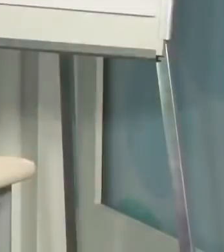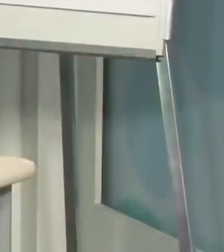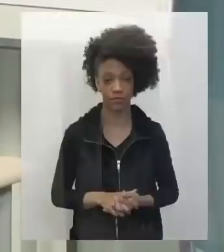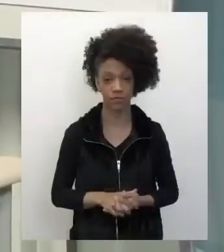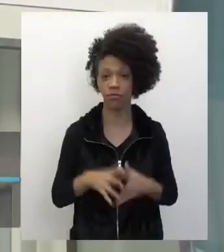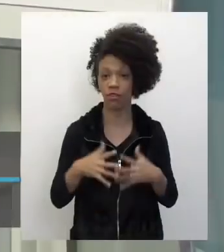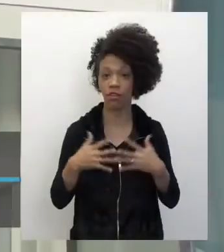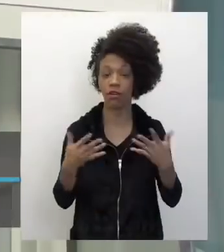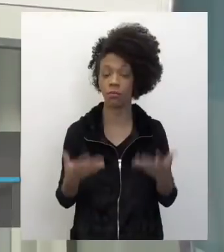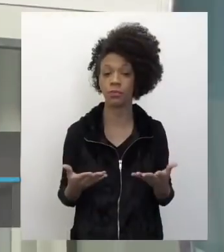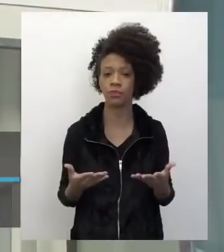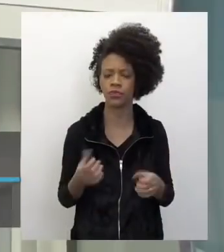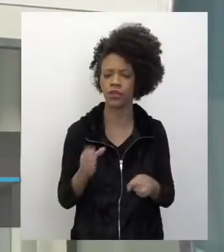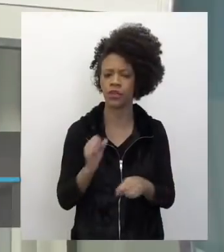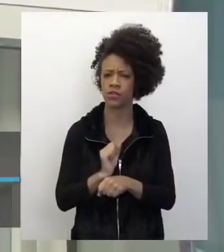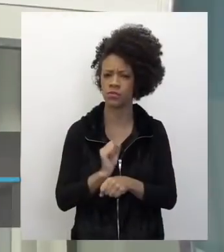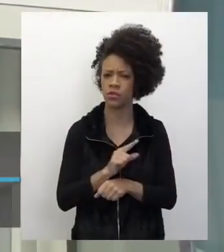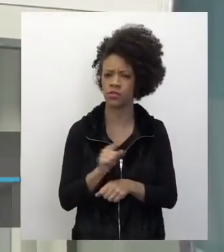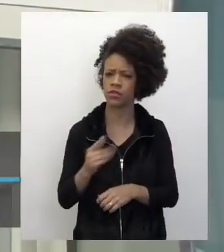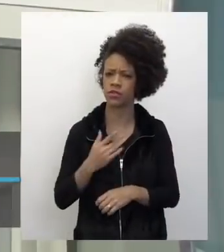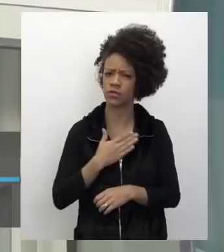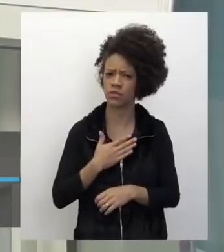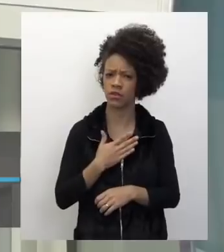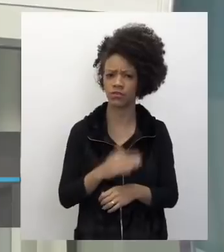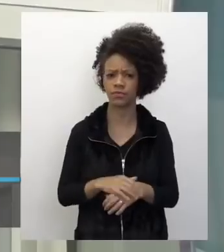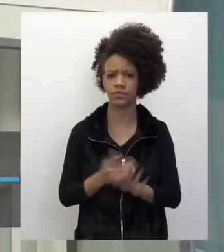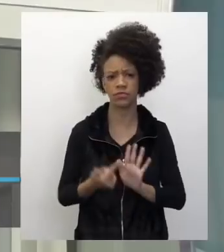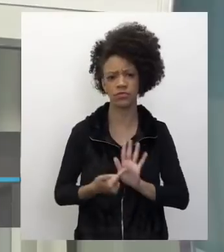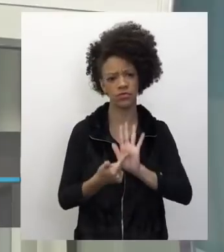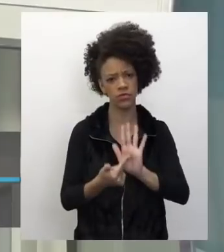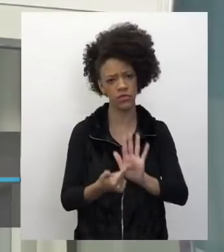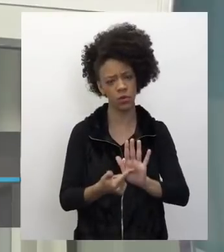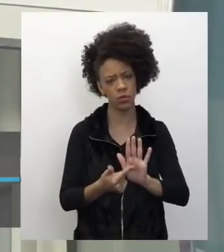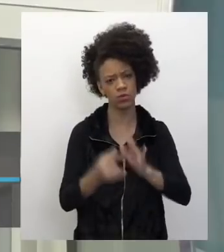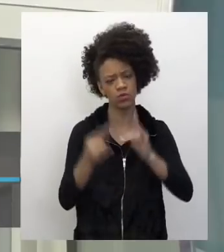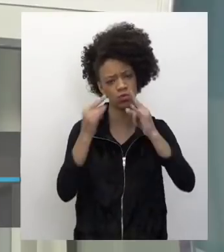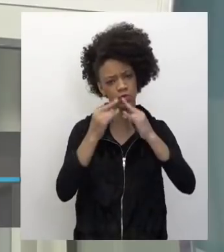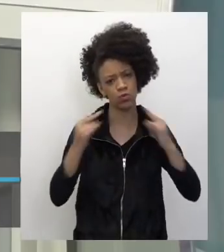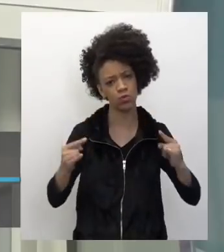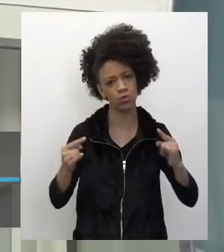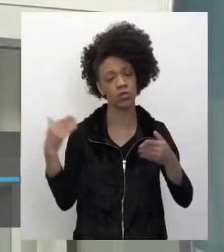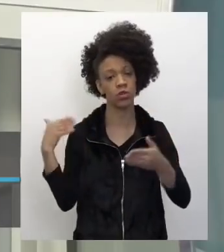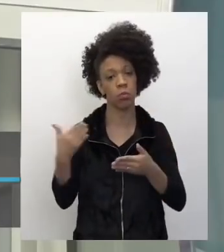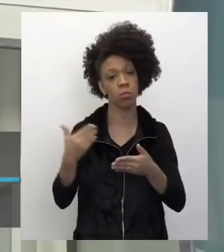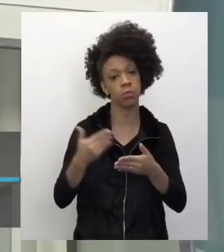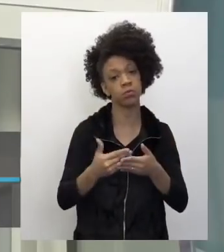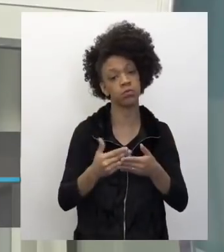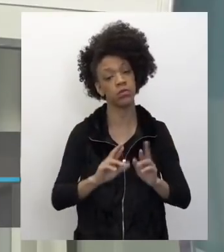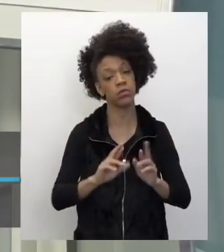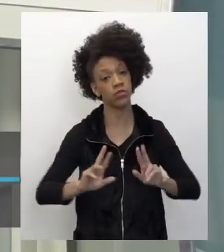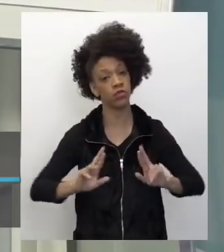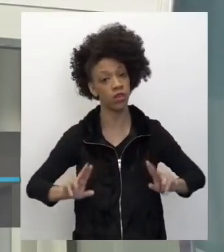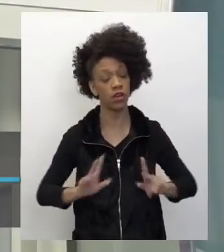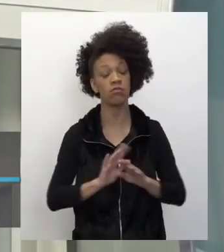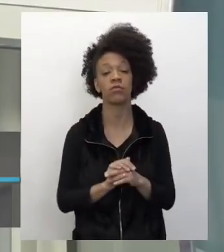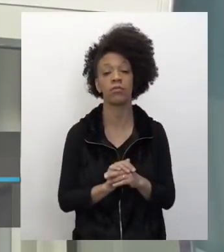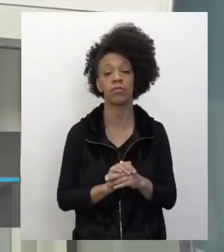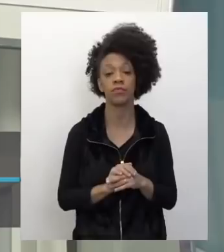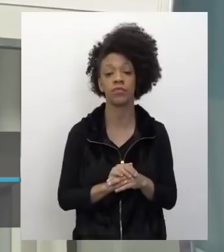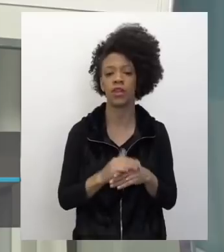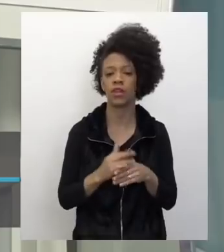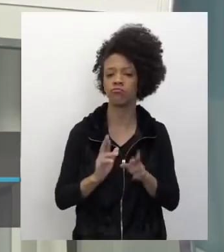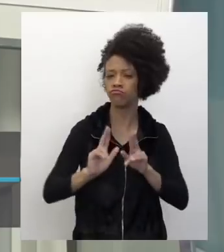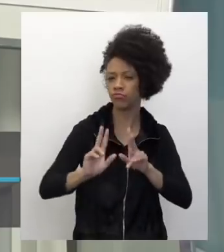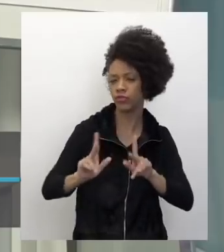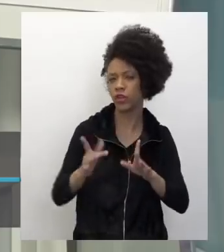Bom, turma, espero que vocês tenham gostado. Eu trouxe um circo contemporâneo com elementos diferentes, tá? E bem diferente